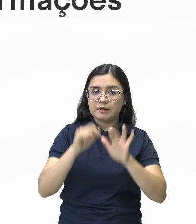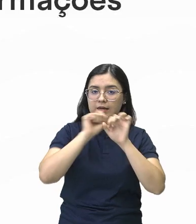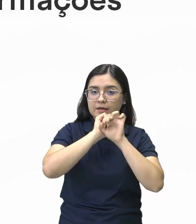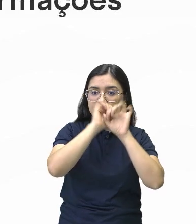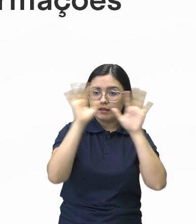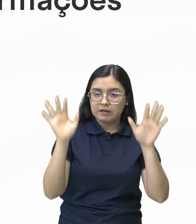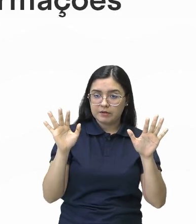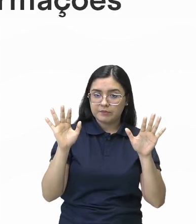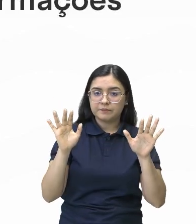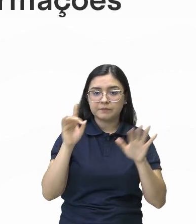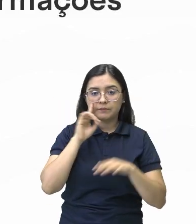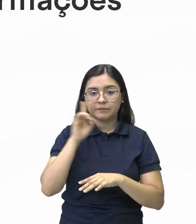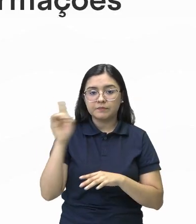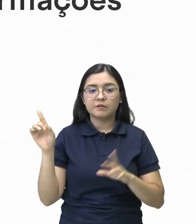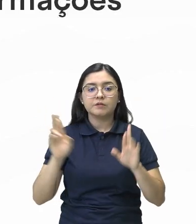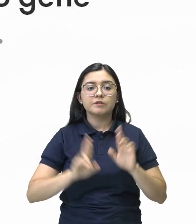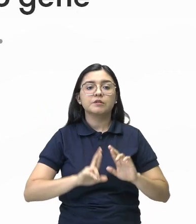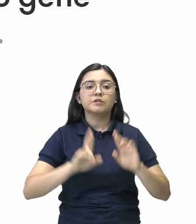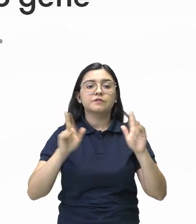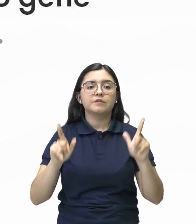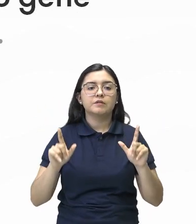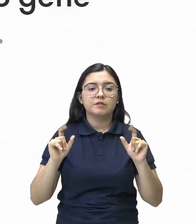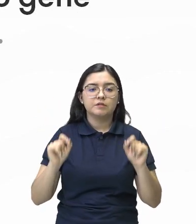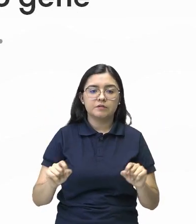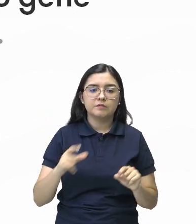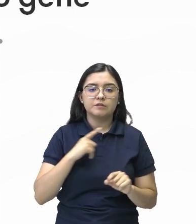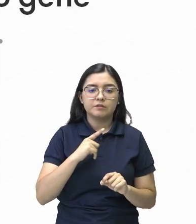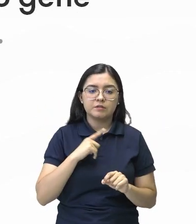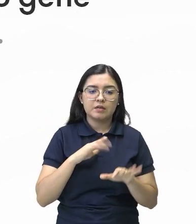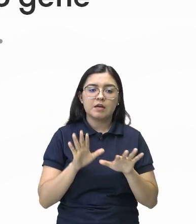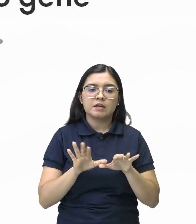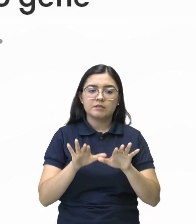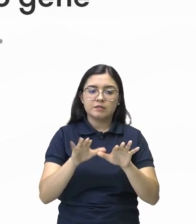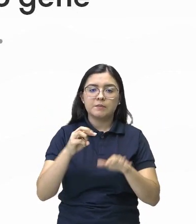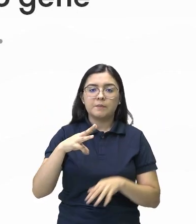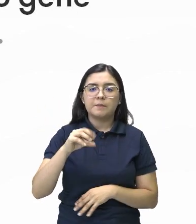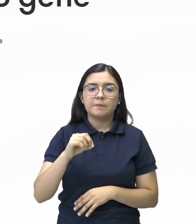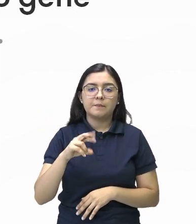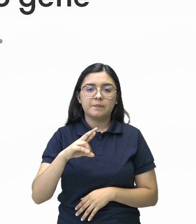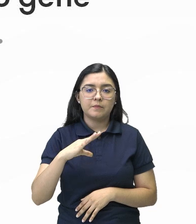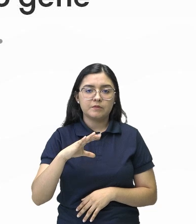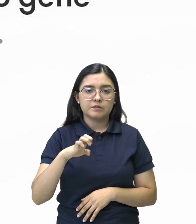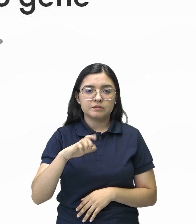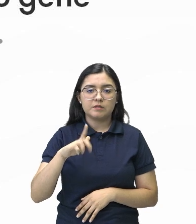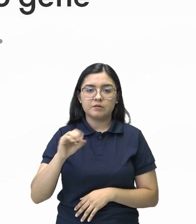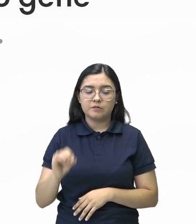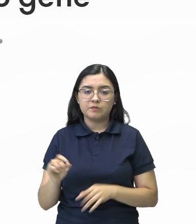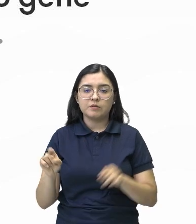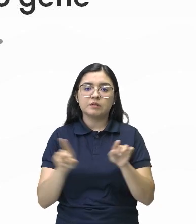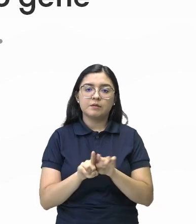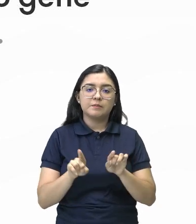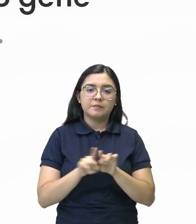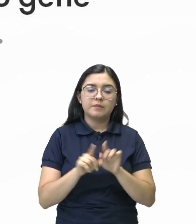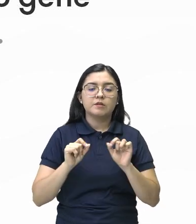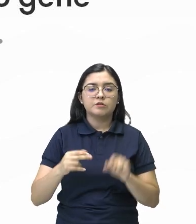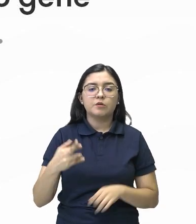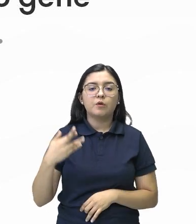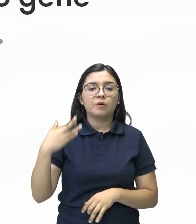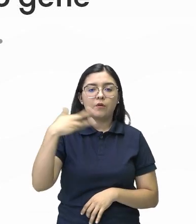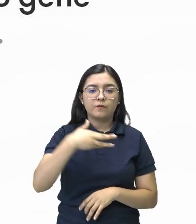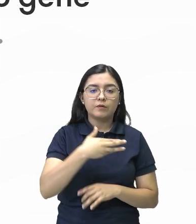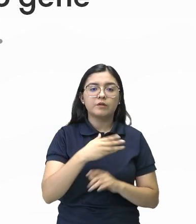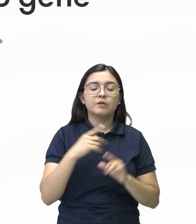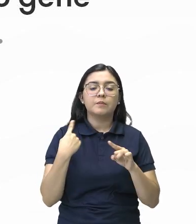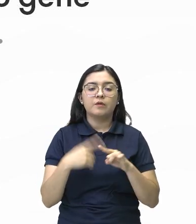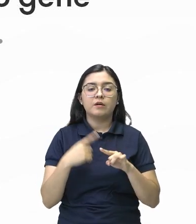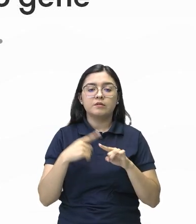condição aí, são as diferenças entre as asas de morcego, né, e as nadadeiras de golfinhos, por